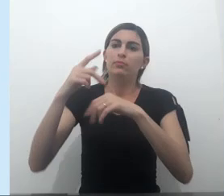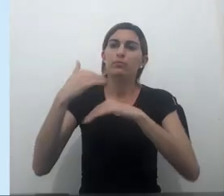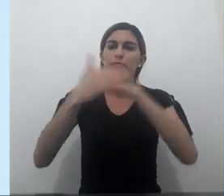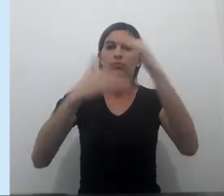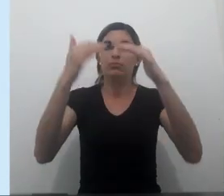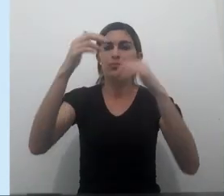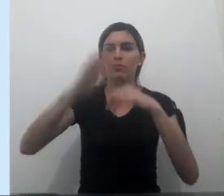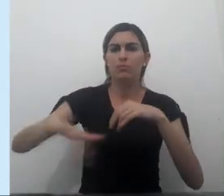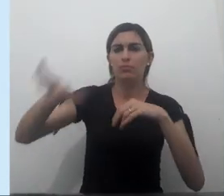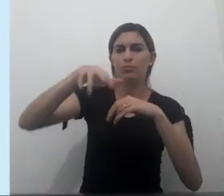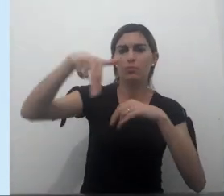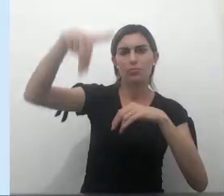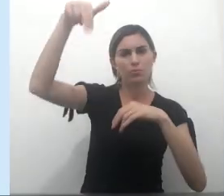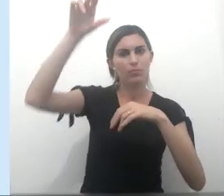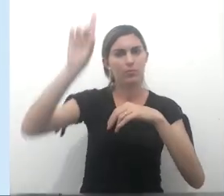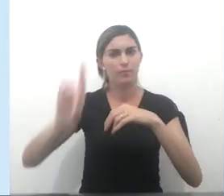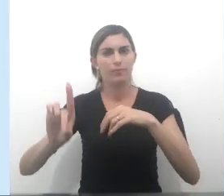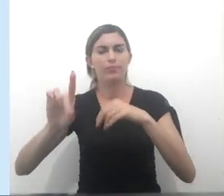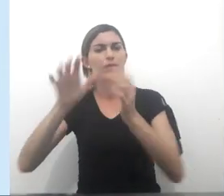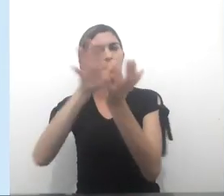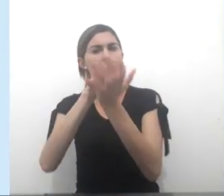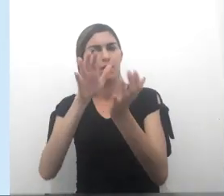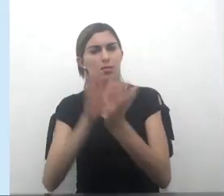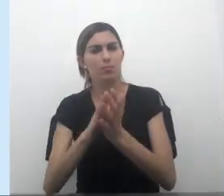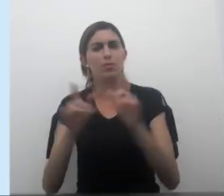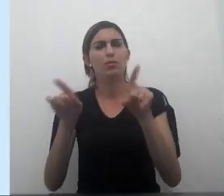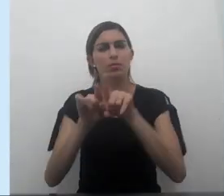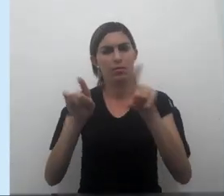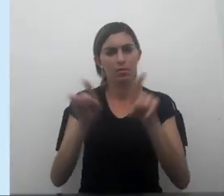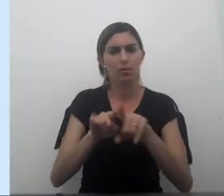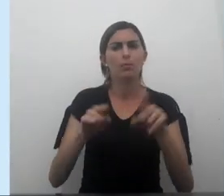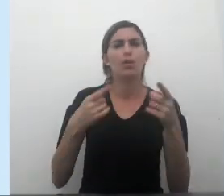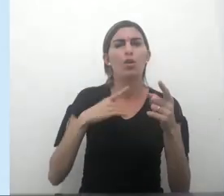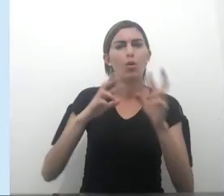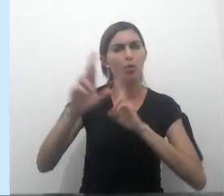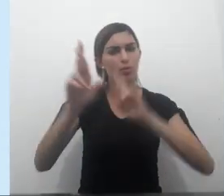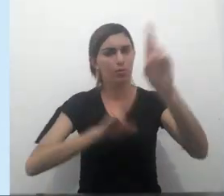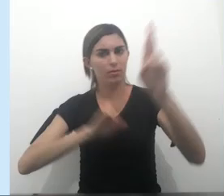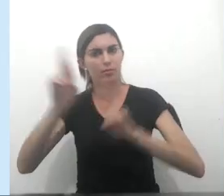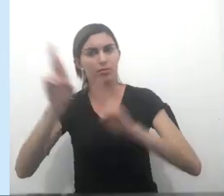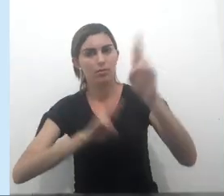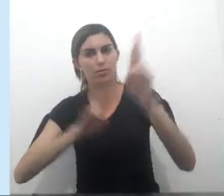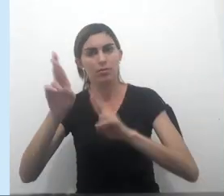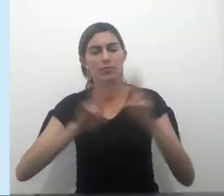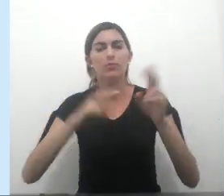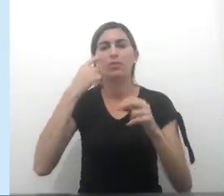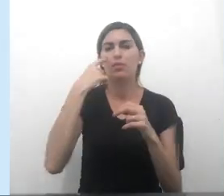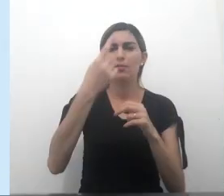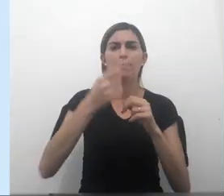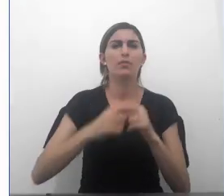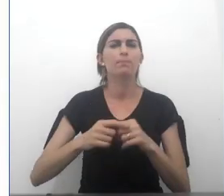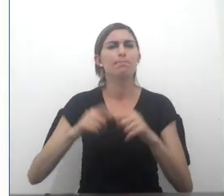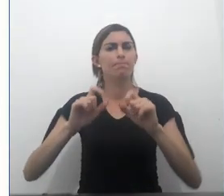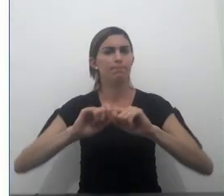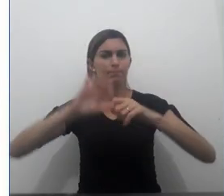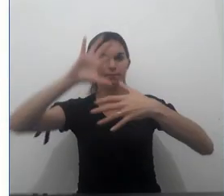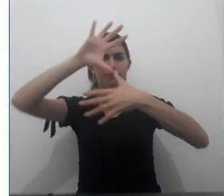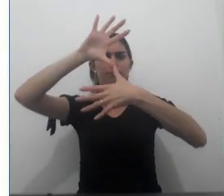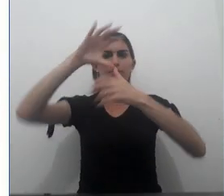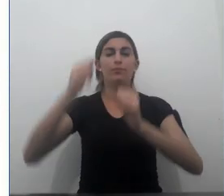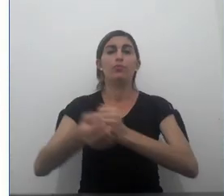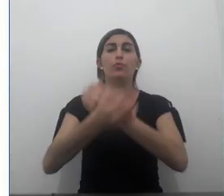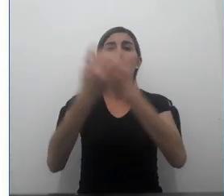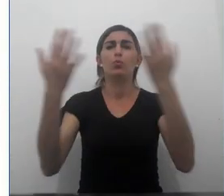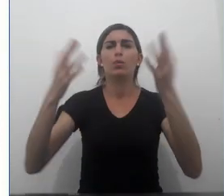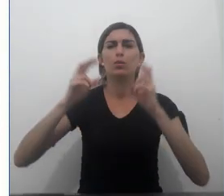que desenvolvem a região Nordeste, que desenvolvem Pernambuco. Existem também os transportes rodoviários. Acompanhe na tela. Na tela você